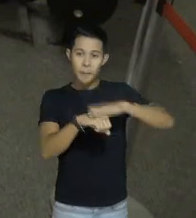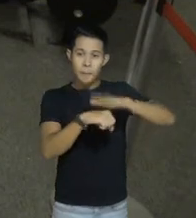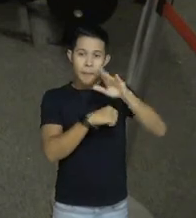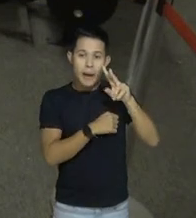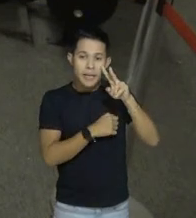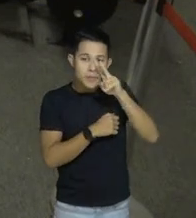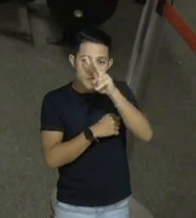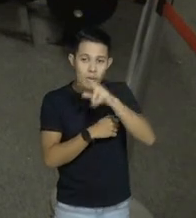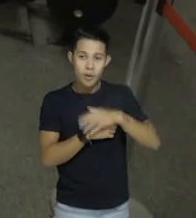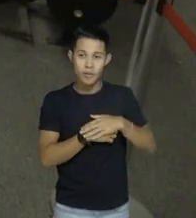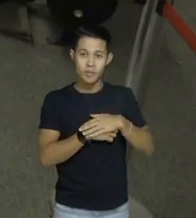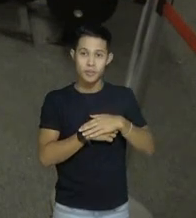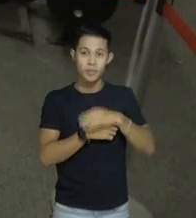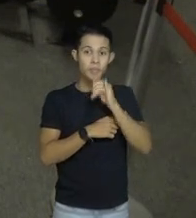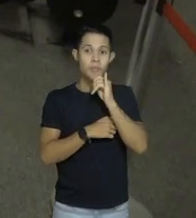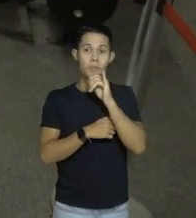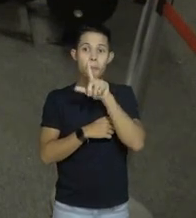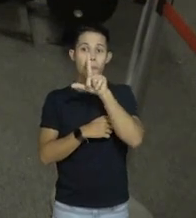Pássaro.